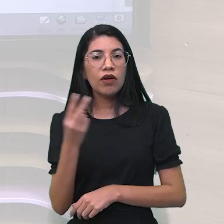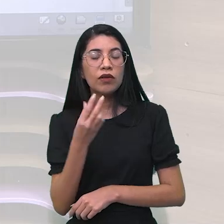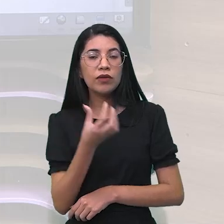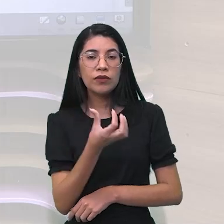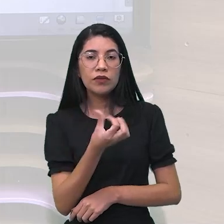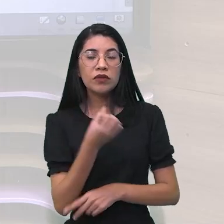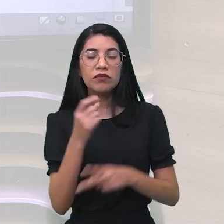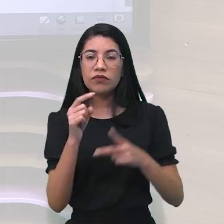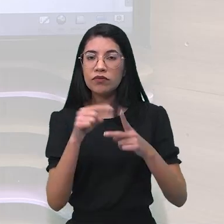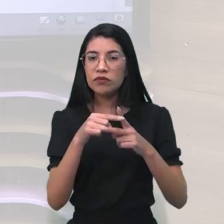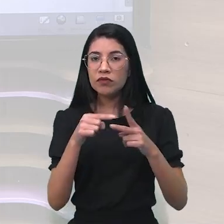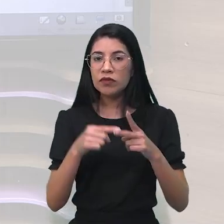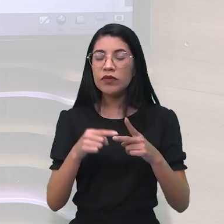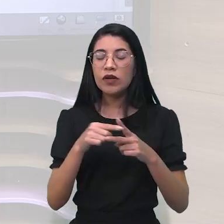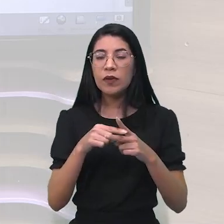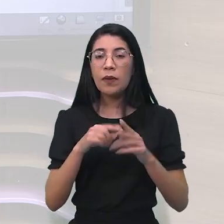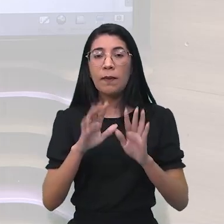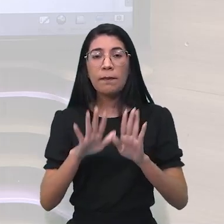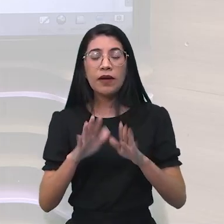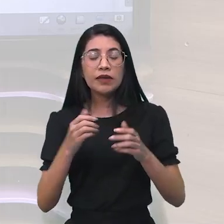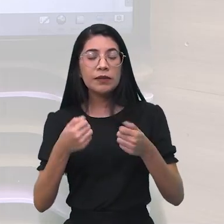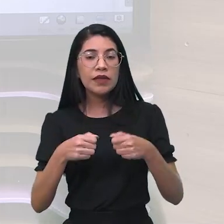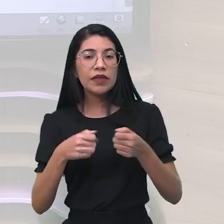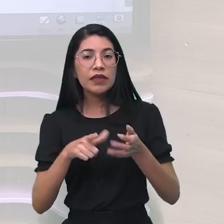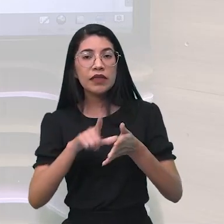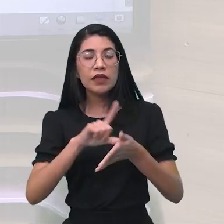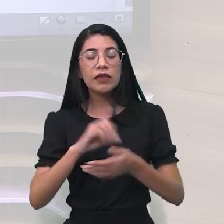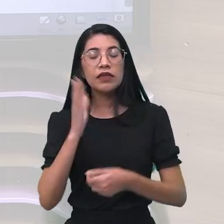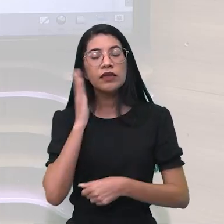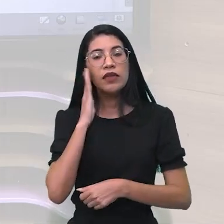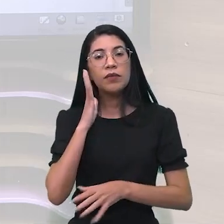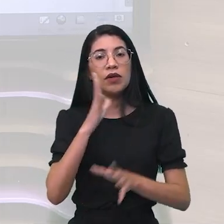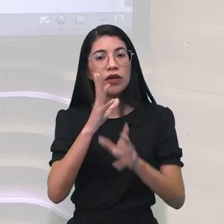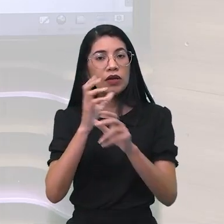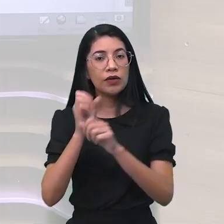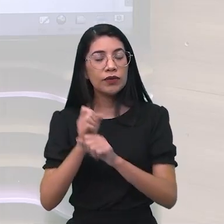do sexto ângulo, desde que você saiba o valor